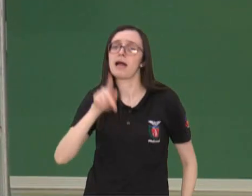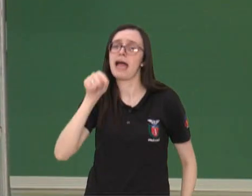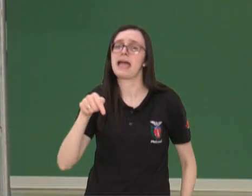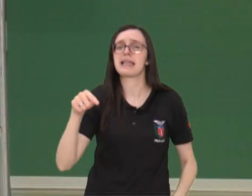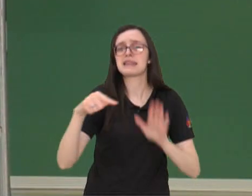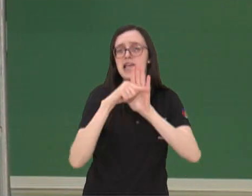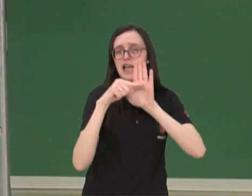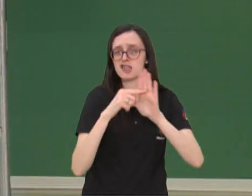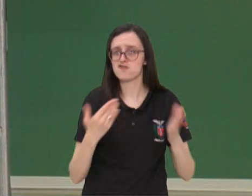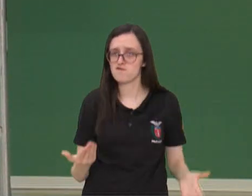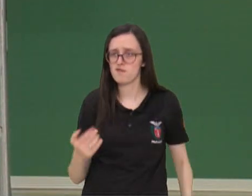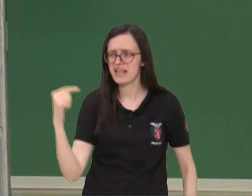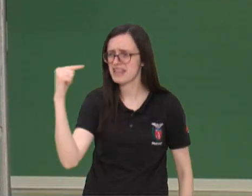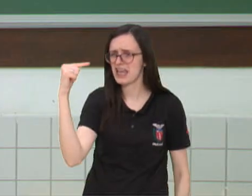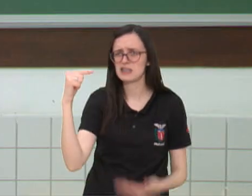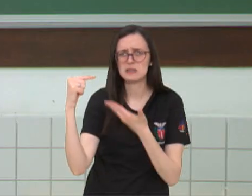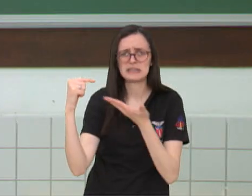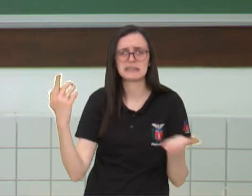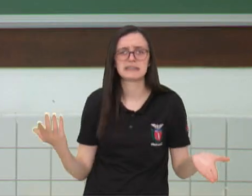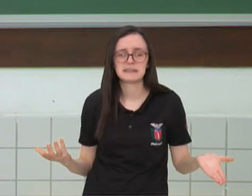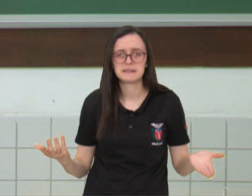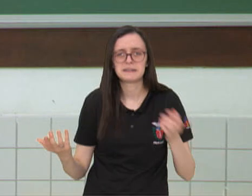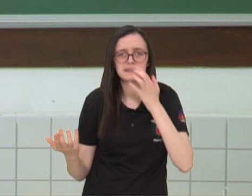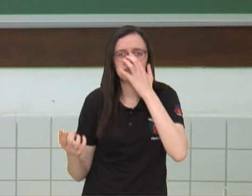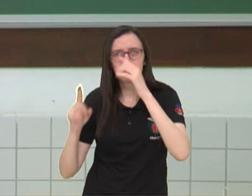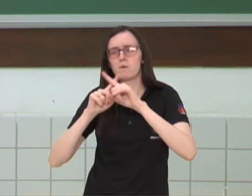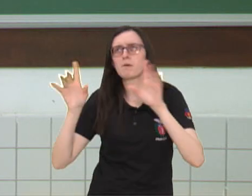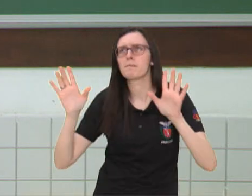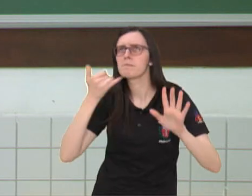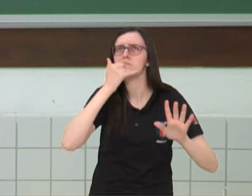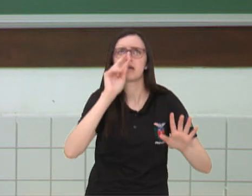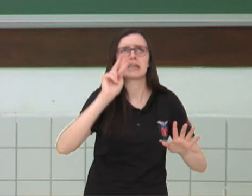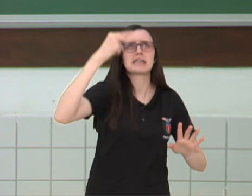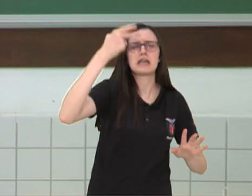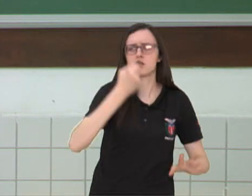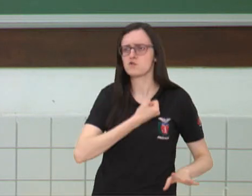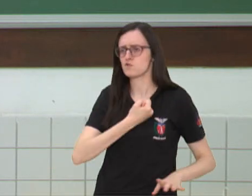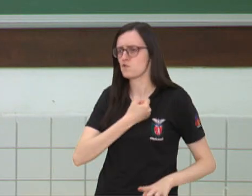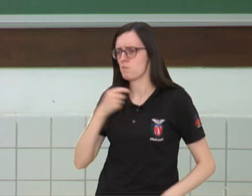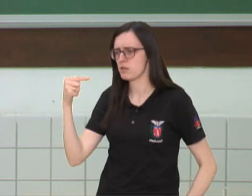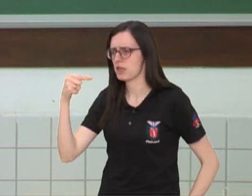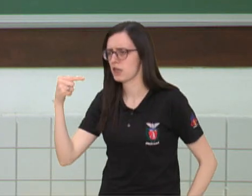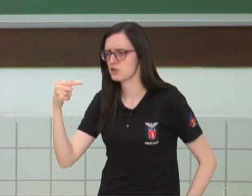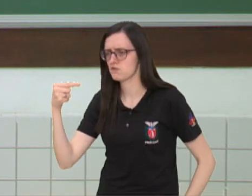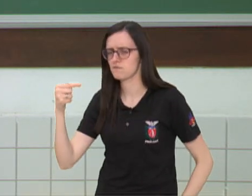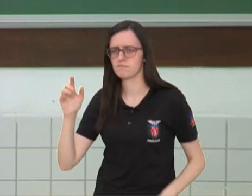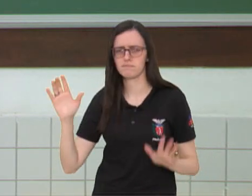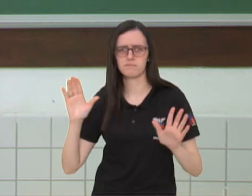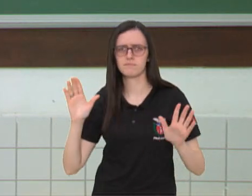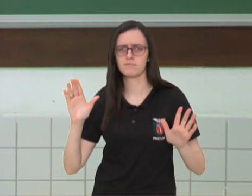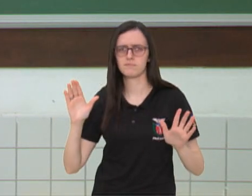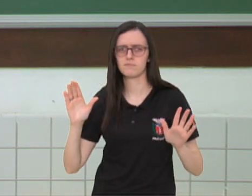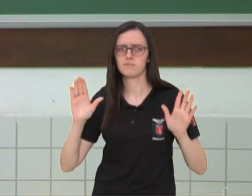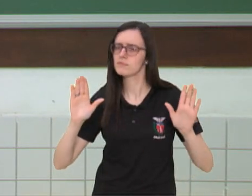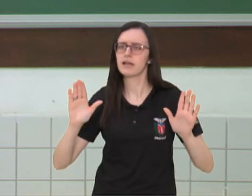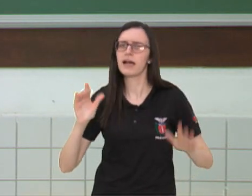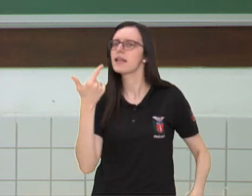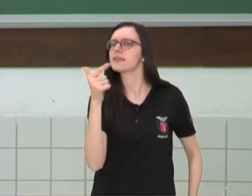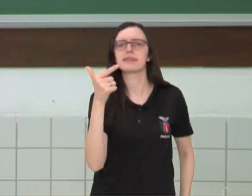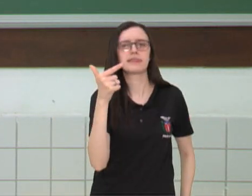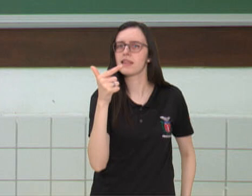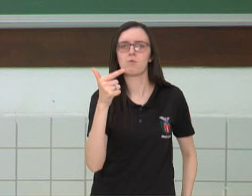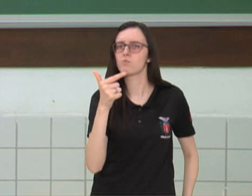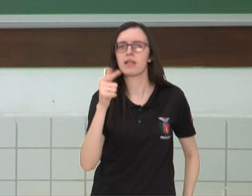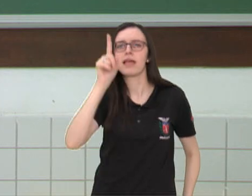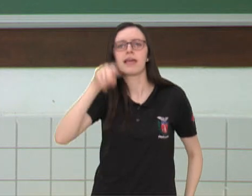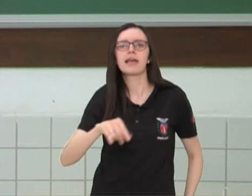Como é que vai resolver o valor de delta negativo? Como é que vai resolver a raiz quadrada do número negativo, se o delta for negativo? Então, não existe raiz quadrada